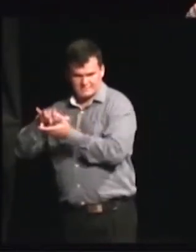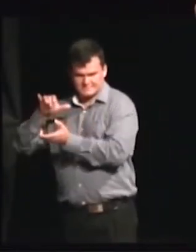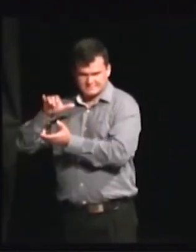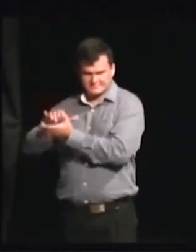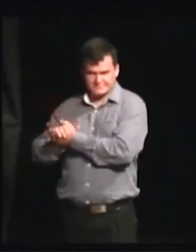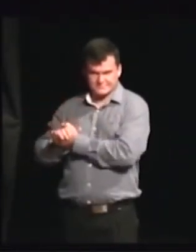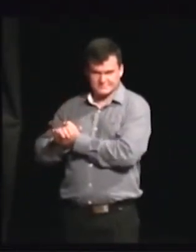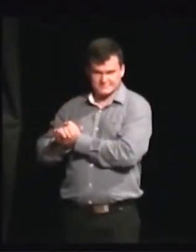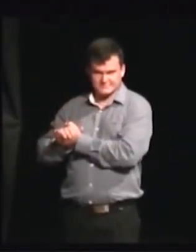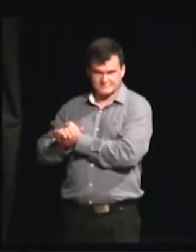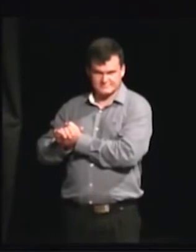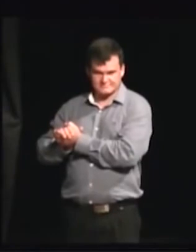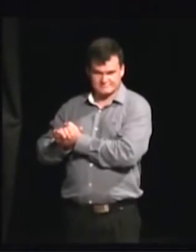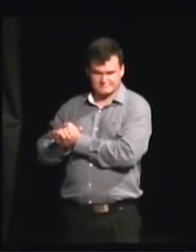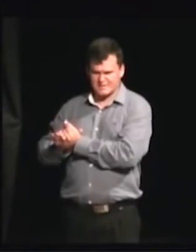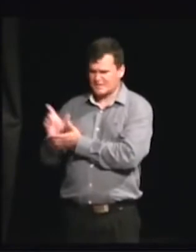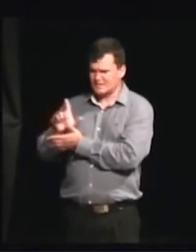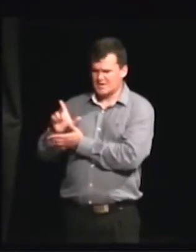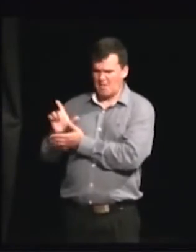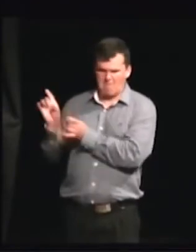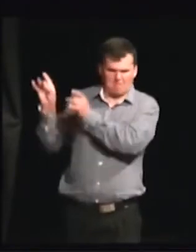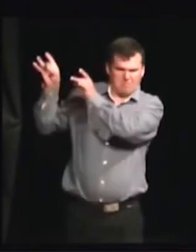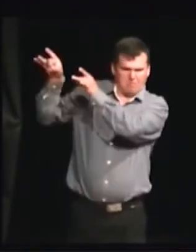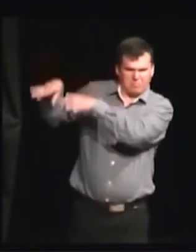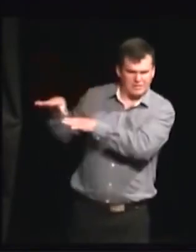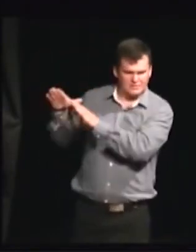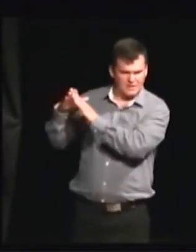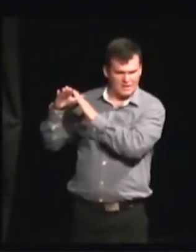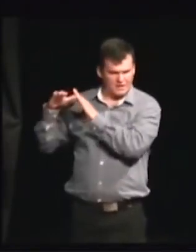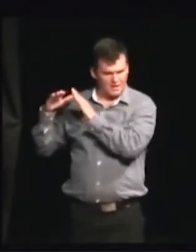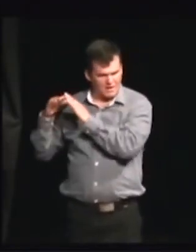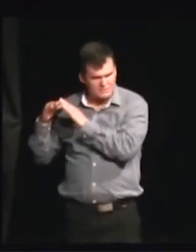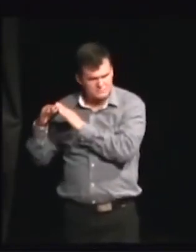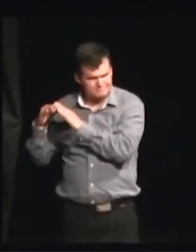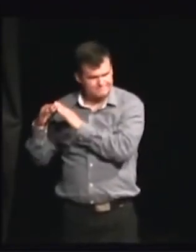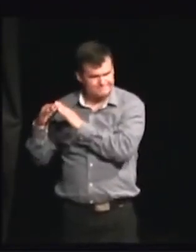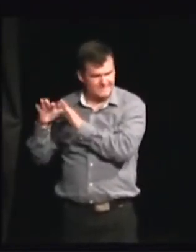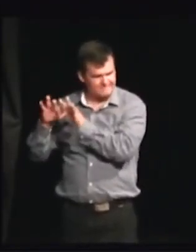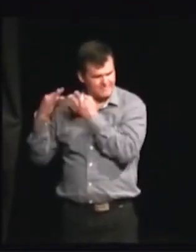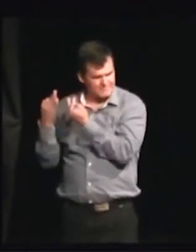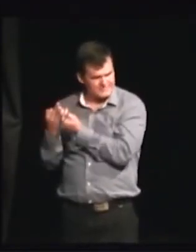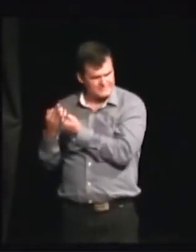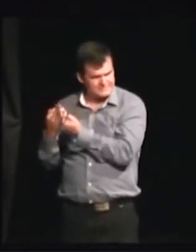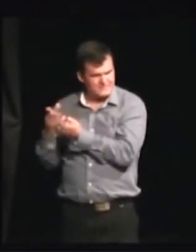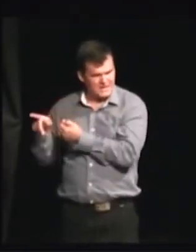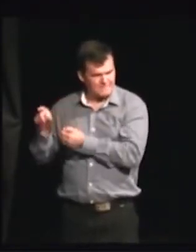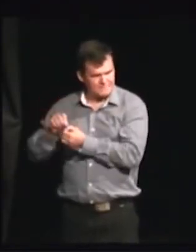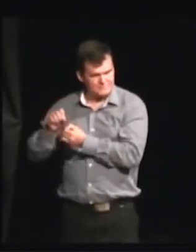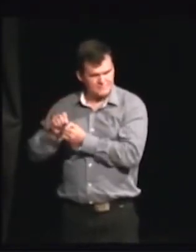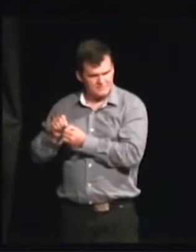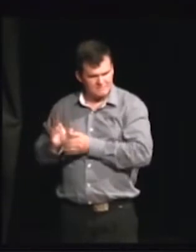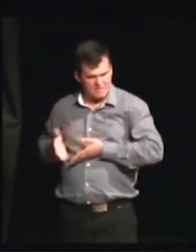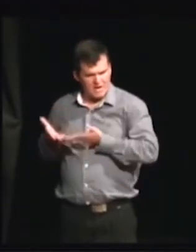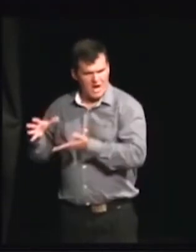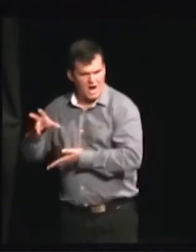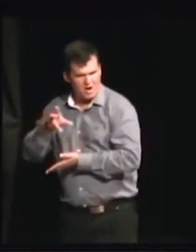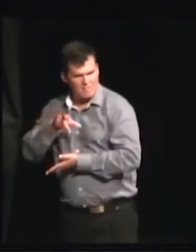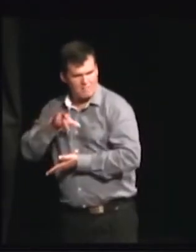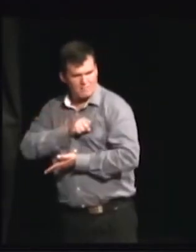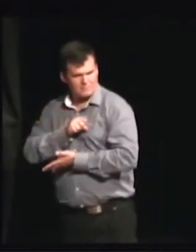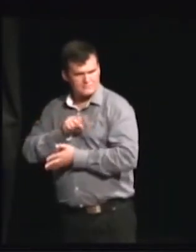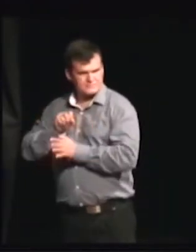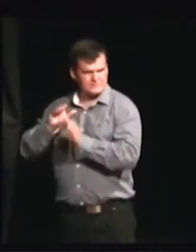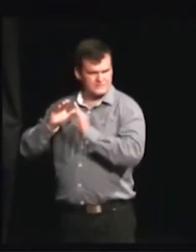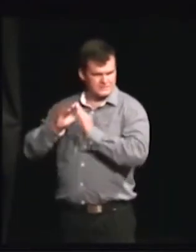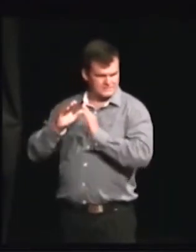esposa. Não seja omisso no seu lar. Seja aquele que leva amor para o seu lar.